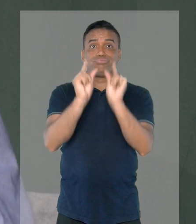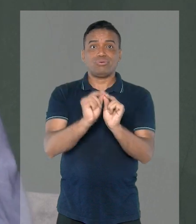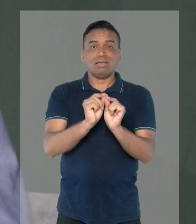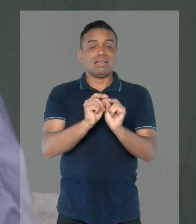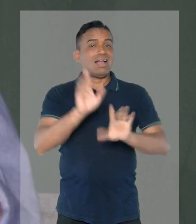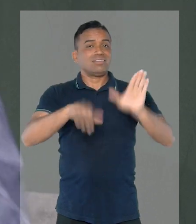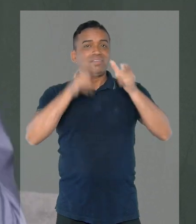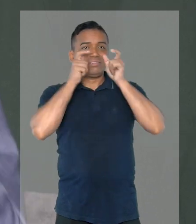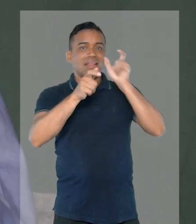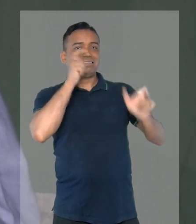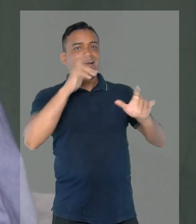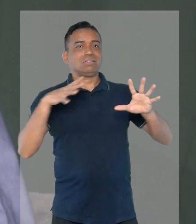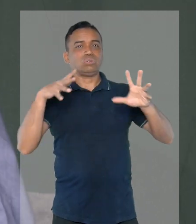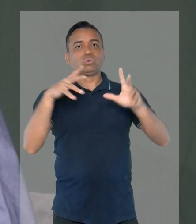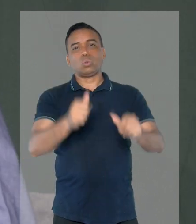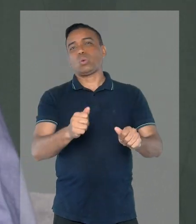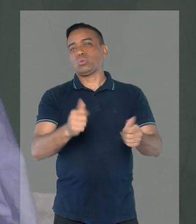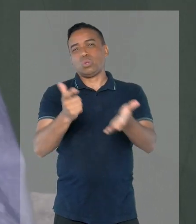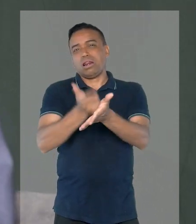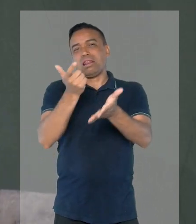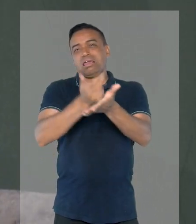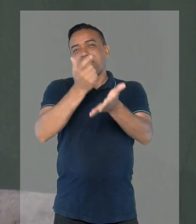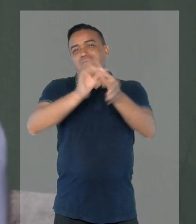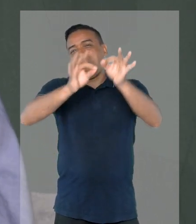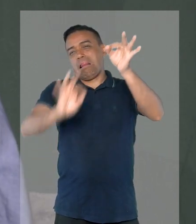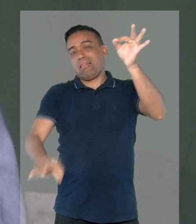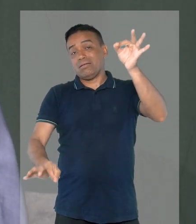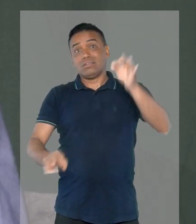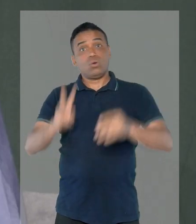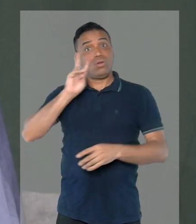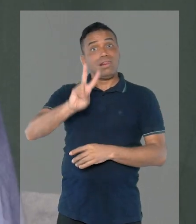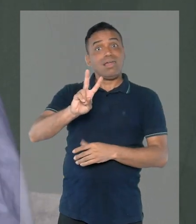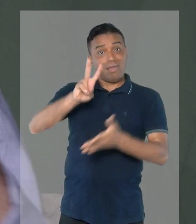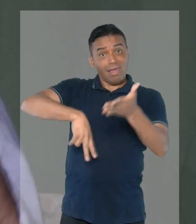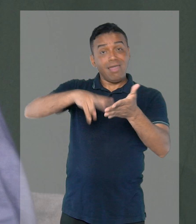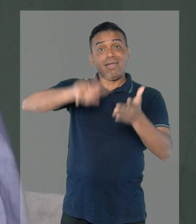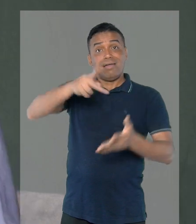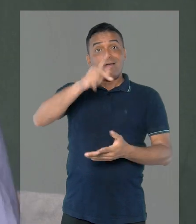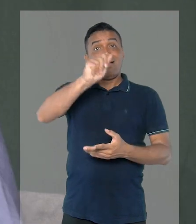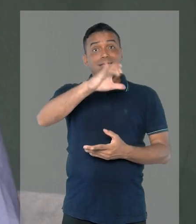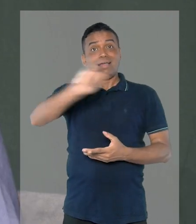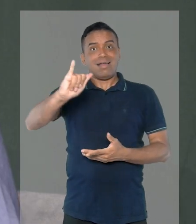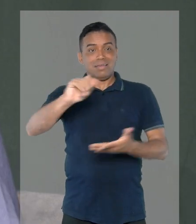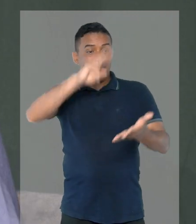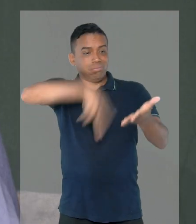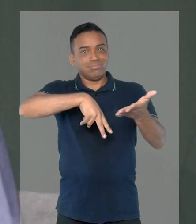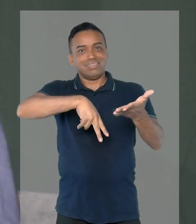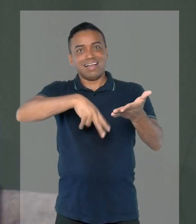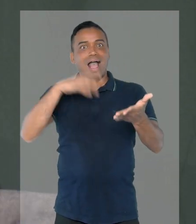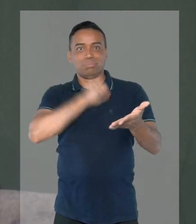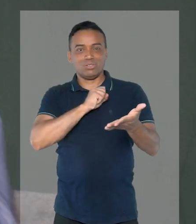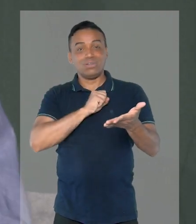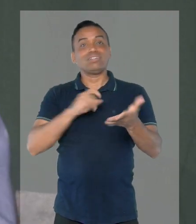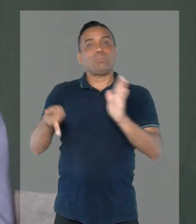às vezes, em ler todos os irmãos Karamazov. Queria ler o haikai do Basho. Ele já tinha percebido isso. Assim.